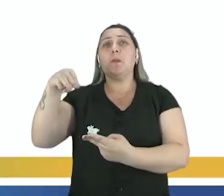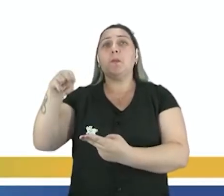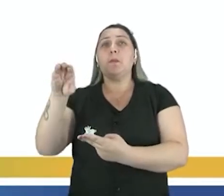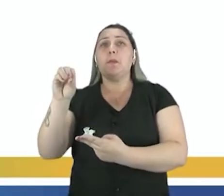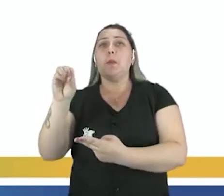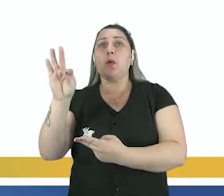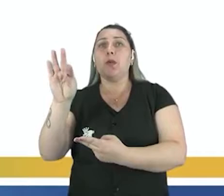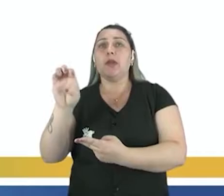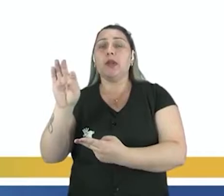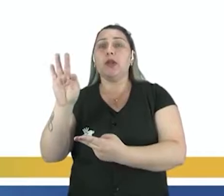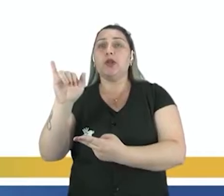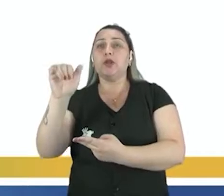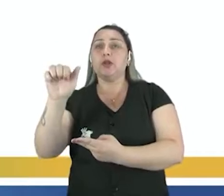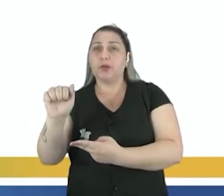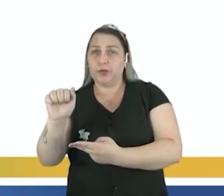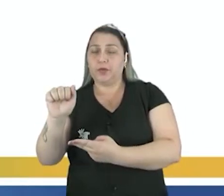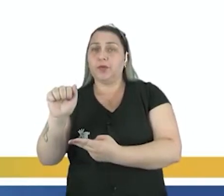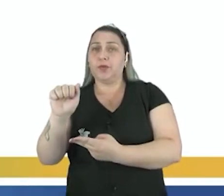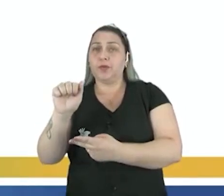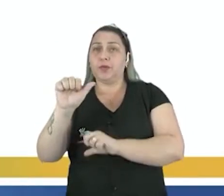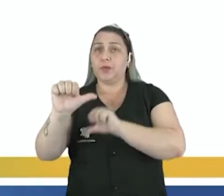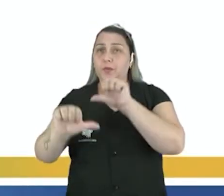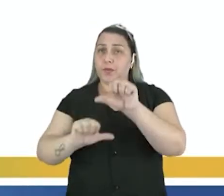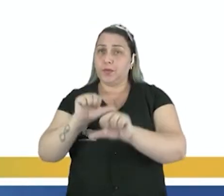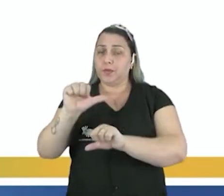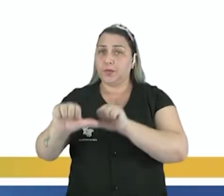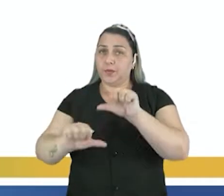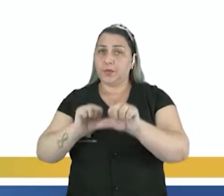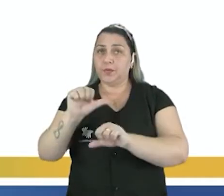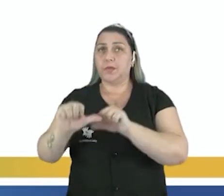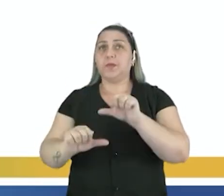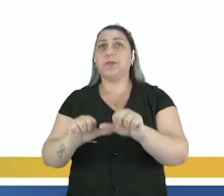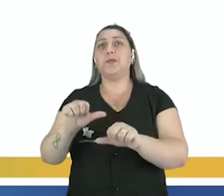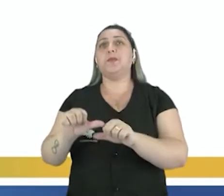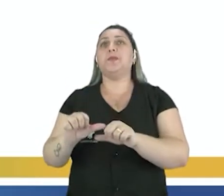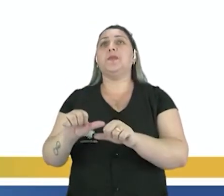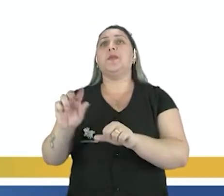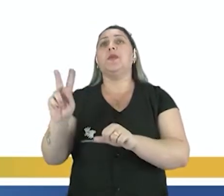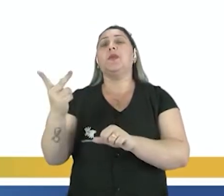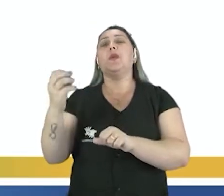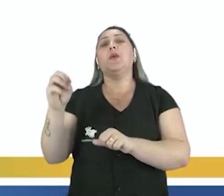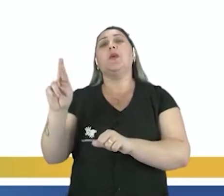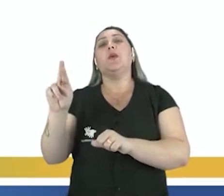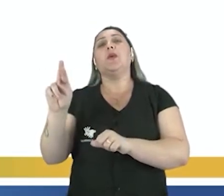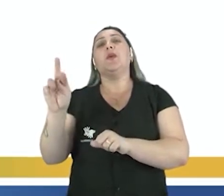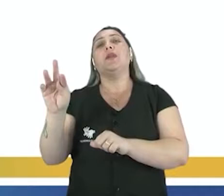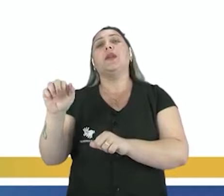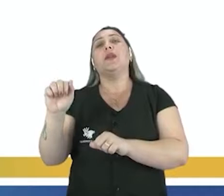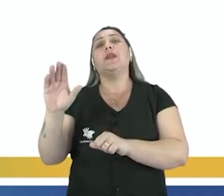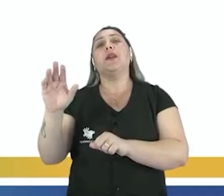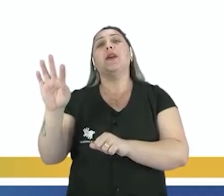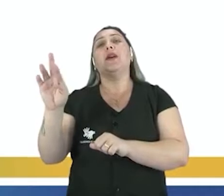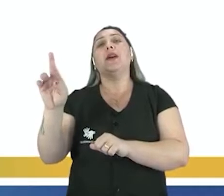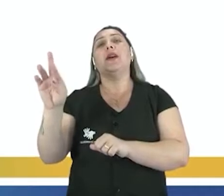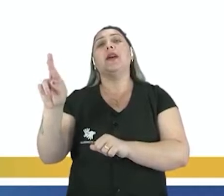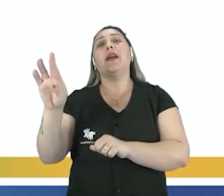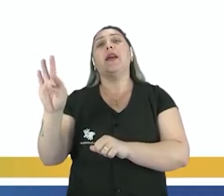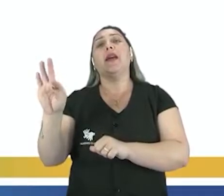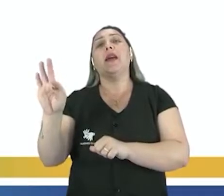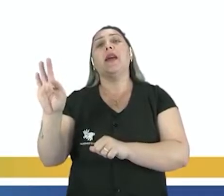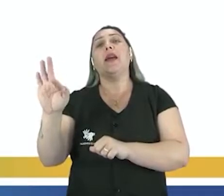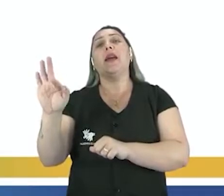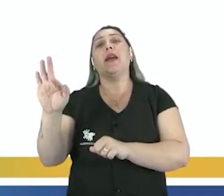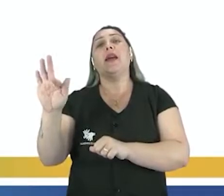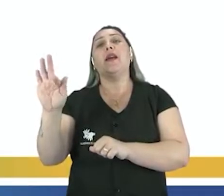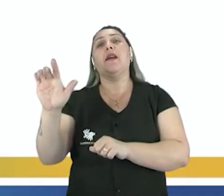homotetia. Você lembra? Você já viu algumas transformações geométricas. Você já viu translação, rotação, reflexão. E agora nós temos